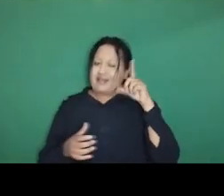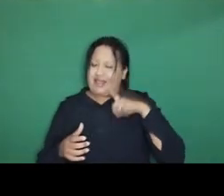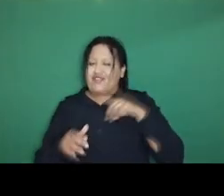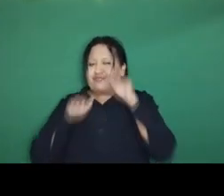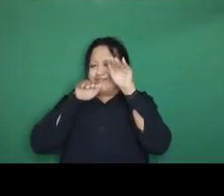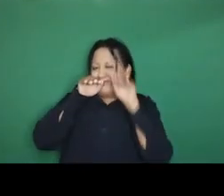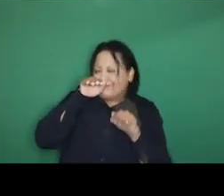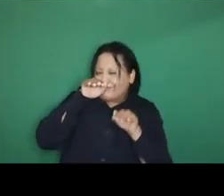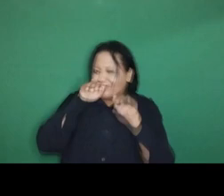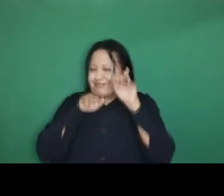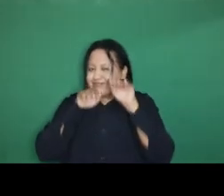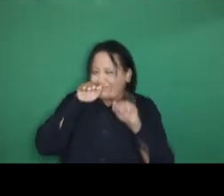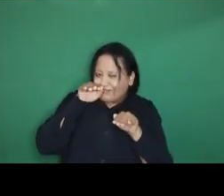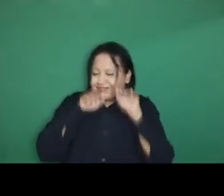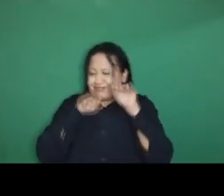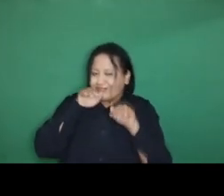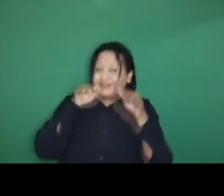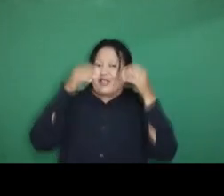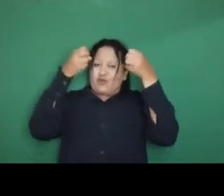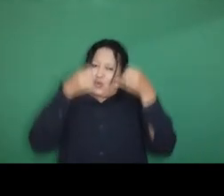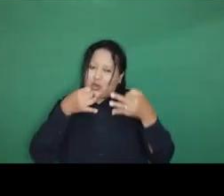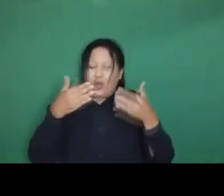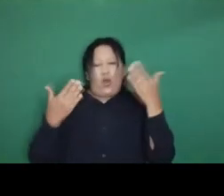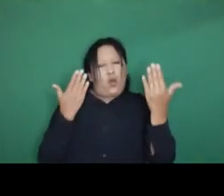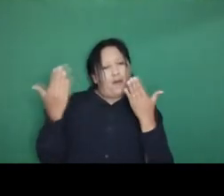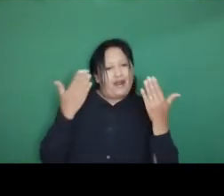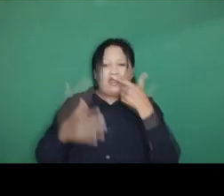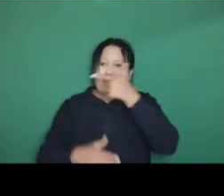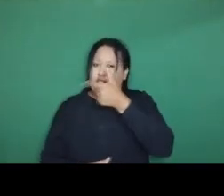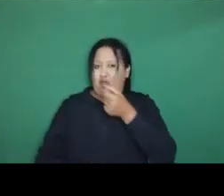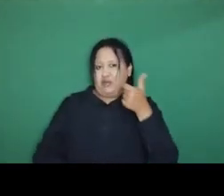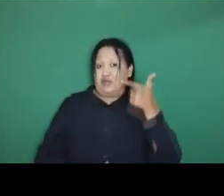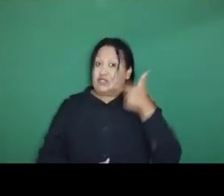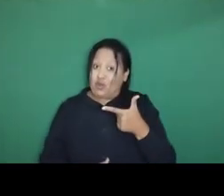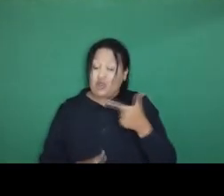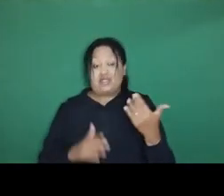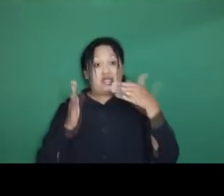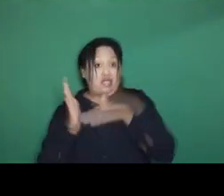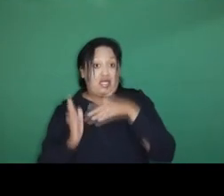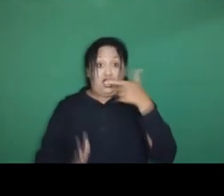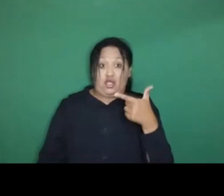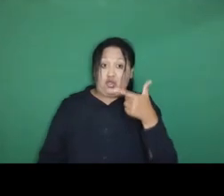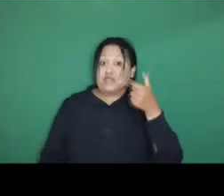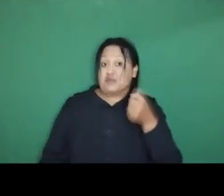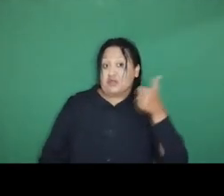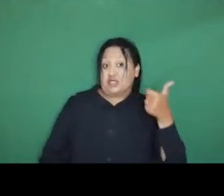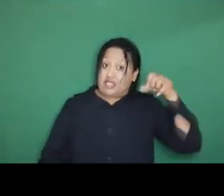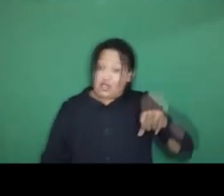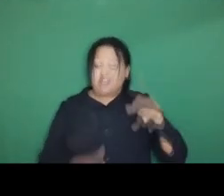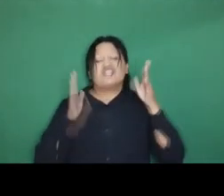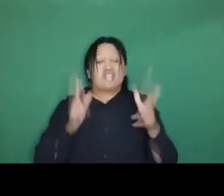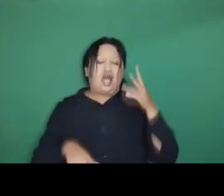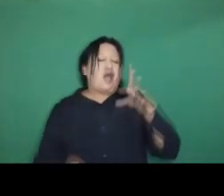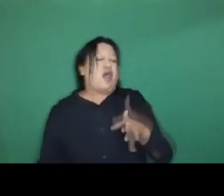um declínio né um menor quantitativo se a gente compara 2012 a 2019 então a gente já já